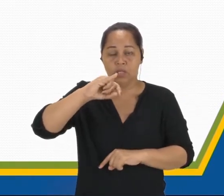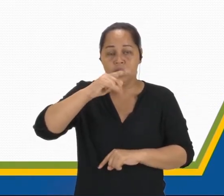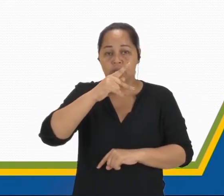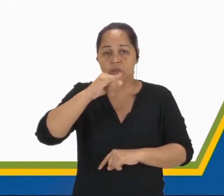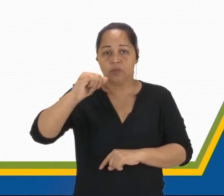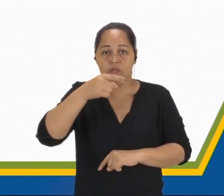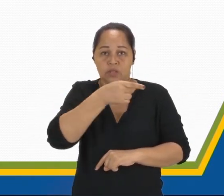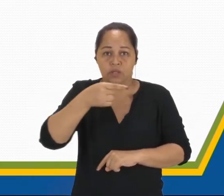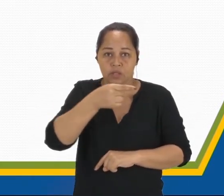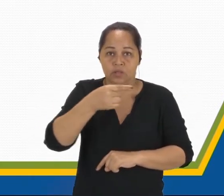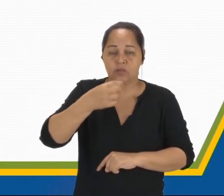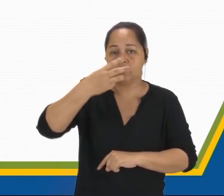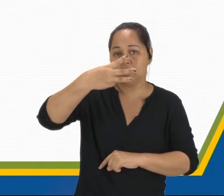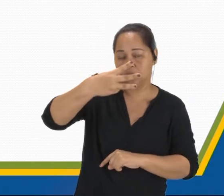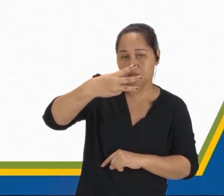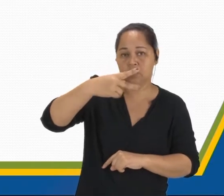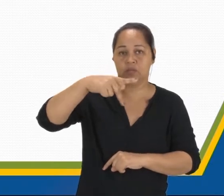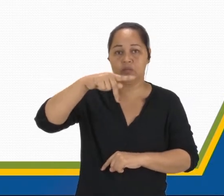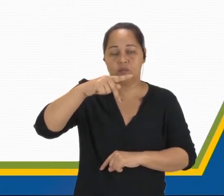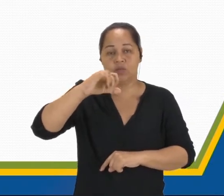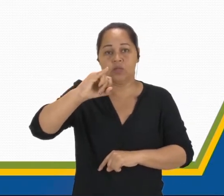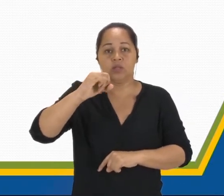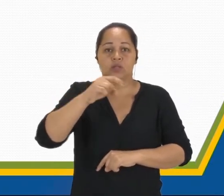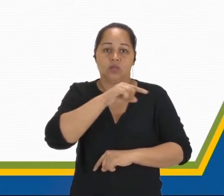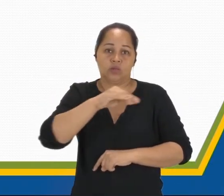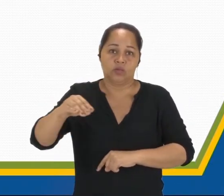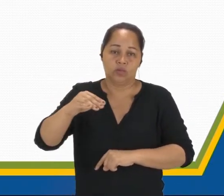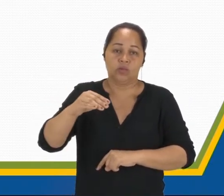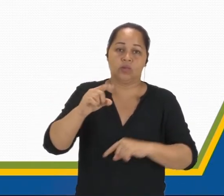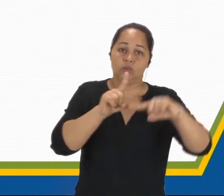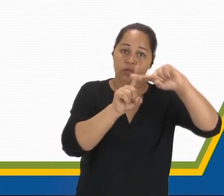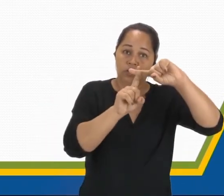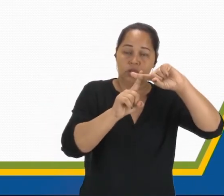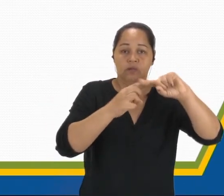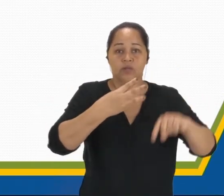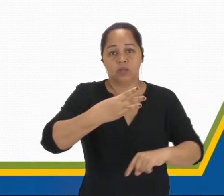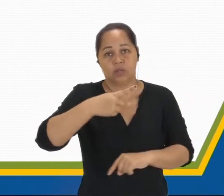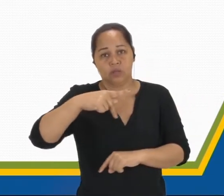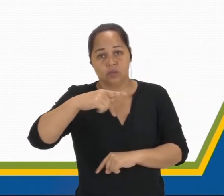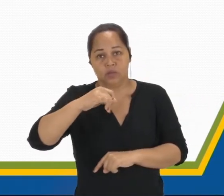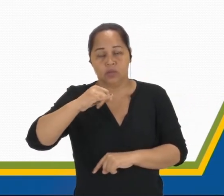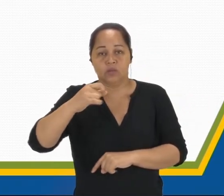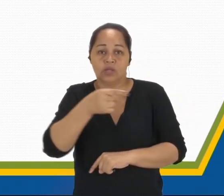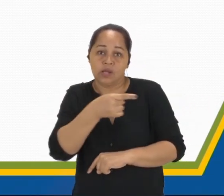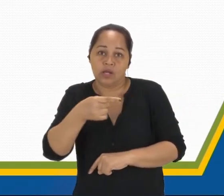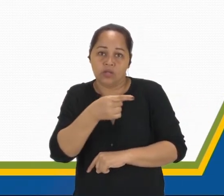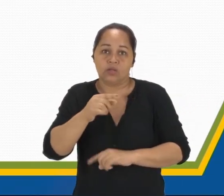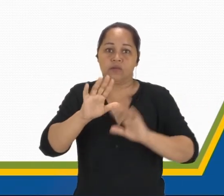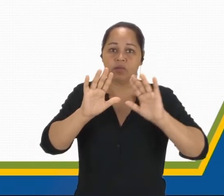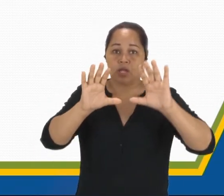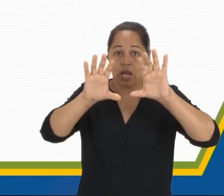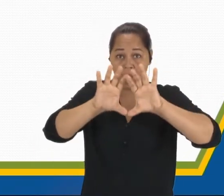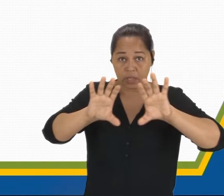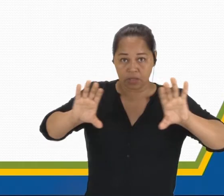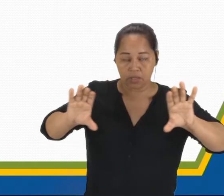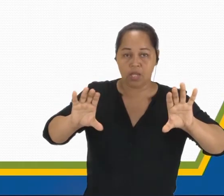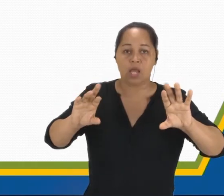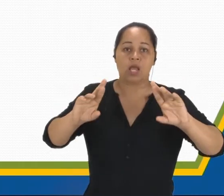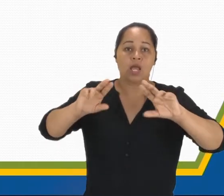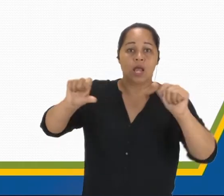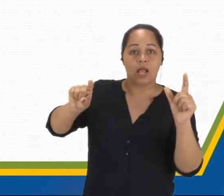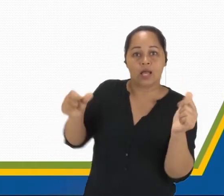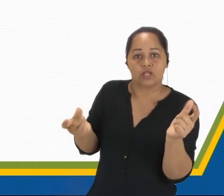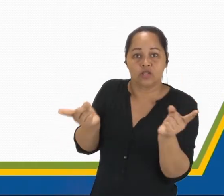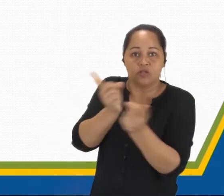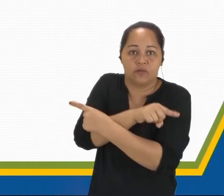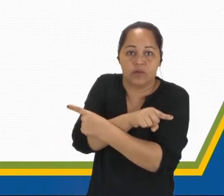fica restrita. A imagem tem que ser menor ou igual a menos 1 ou maior ou igual a 1. Ela é periódica de período 2π. Não